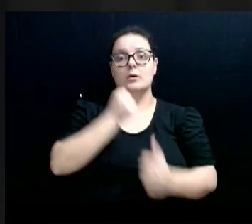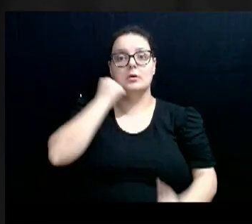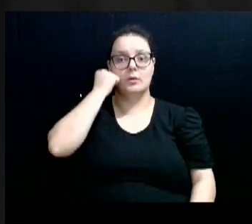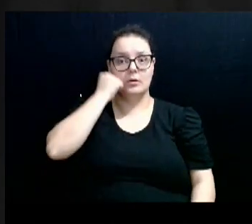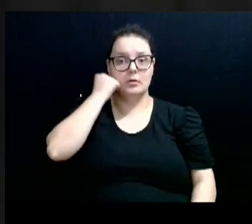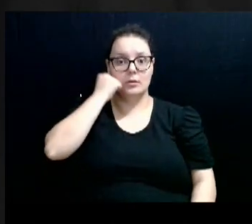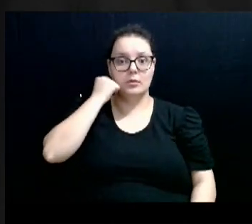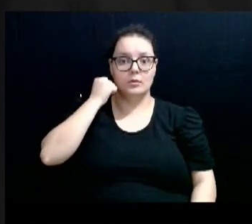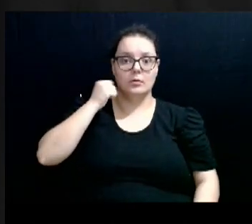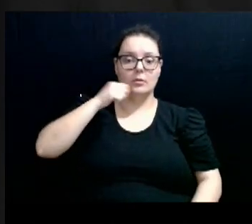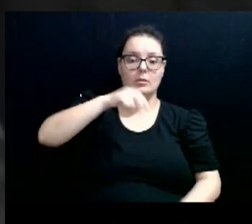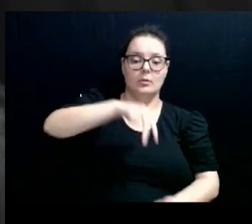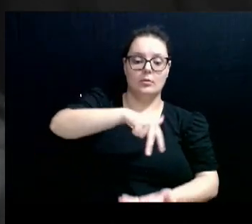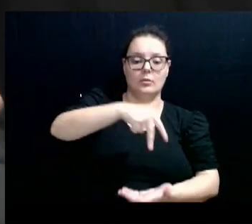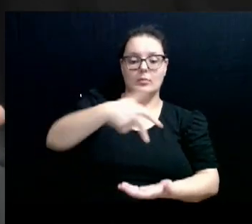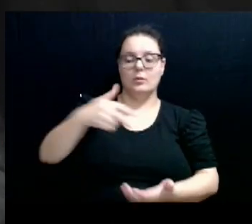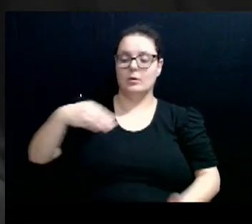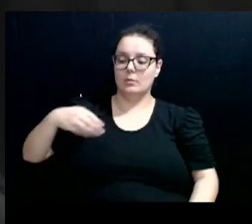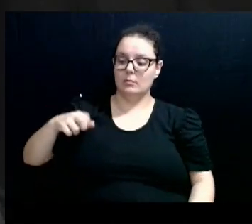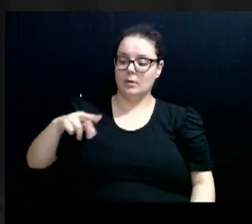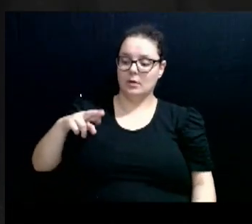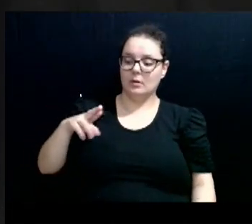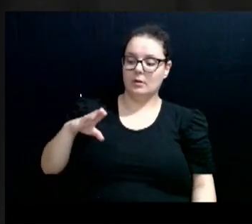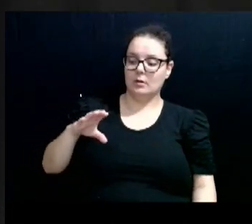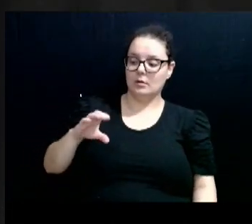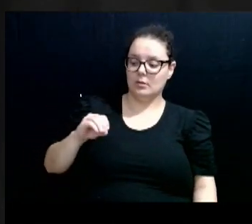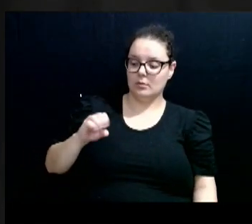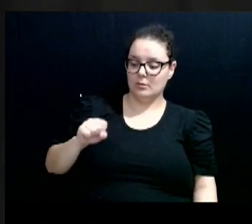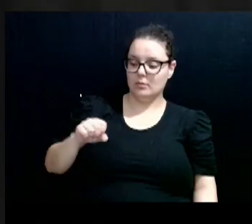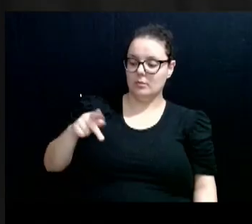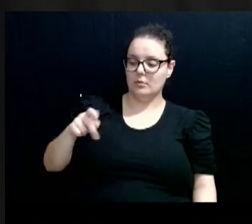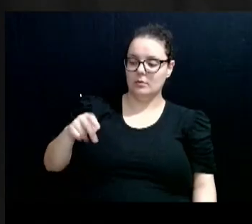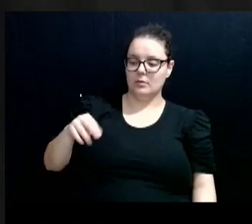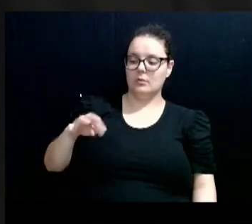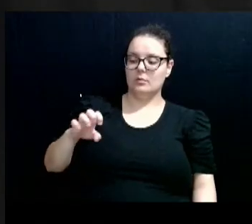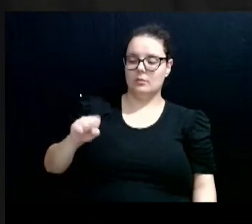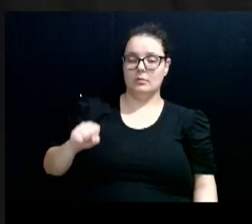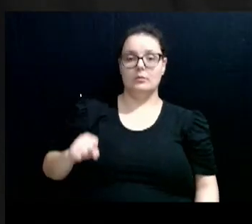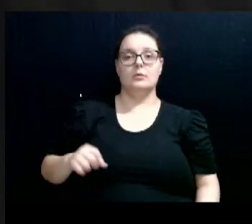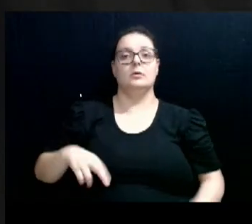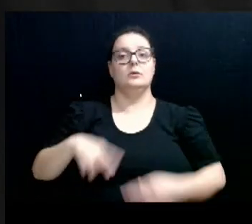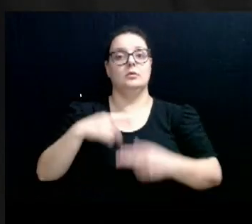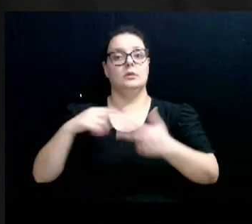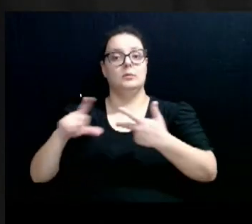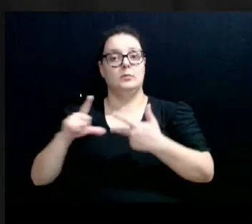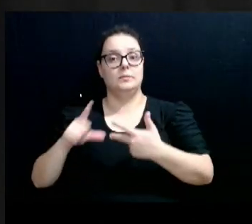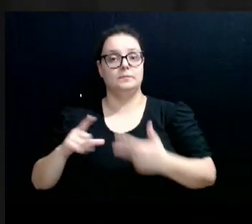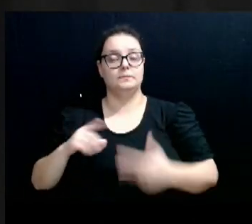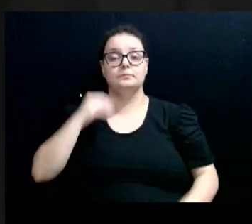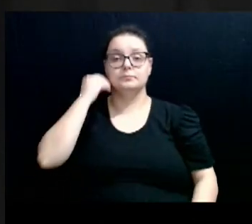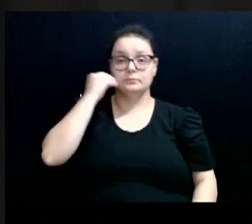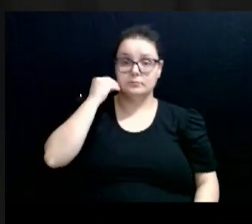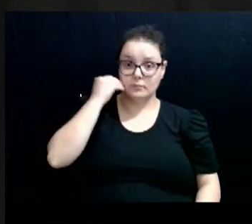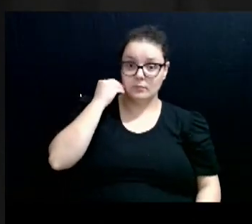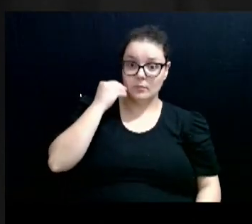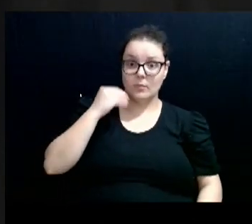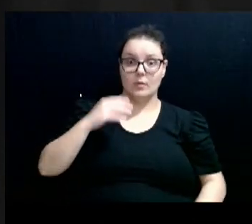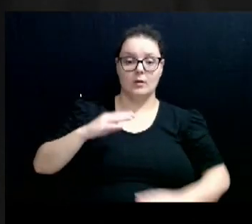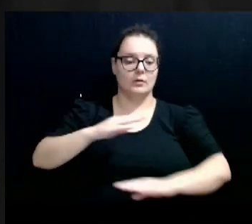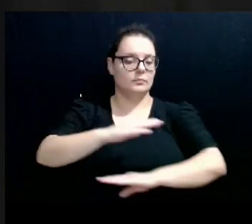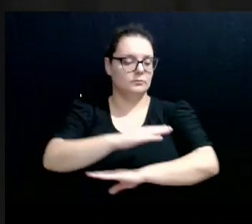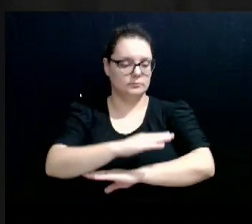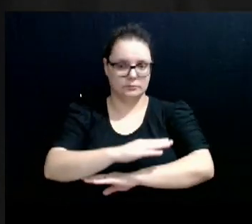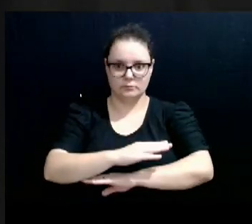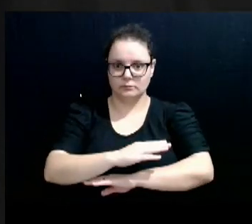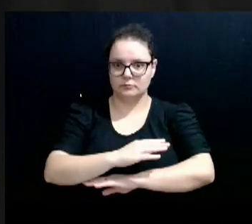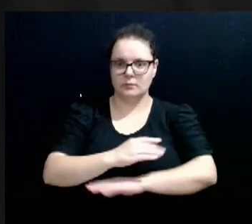Marcos Pontes. Então, eu sou muito ligado ao Legislativo. Sim. E a experiência que eu tive na Câmara foram